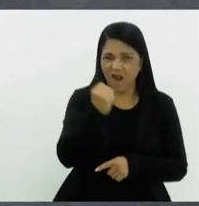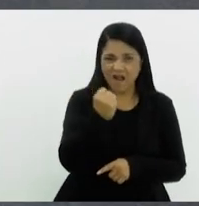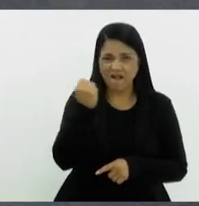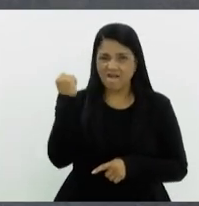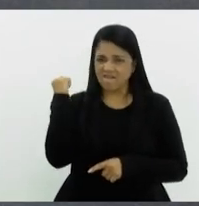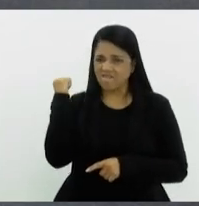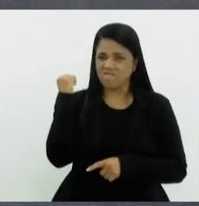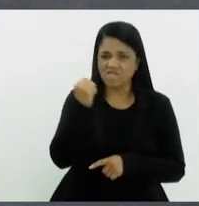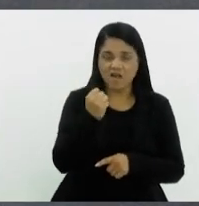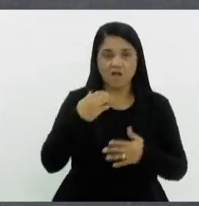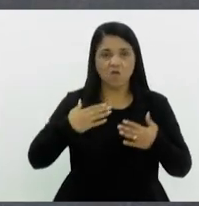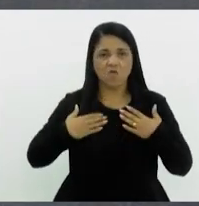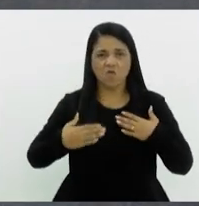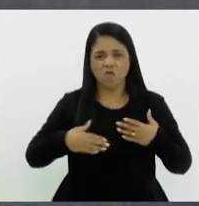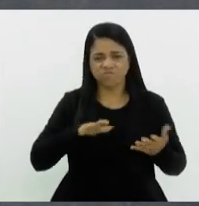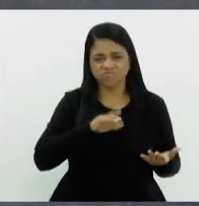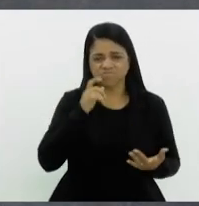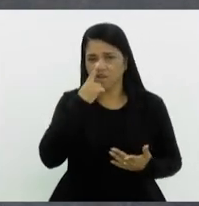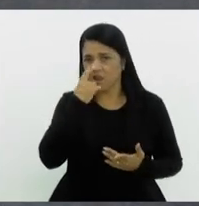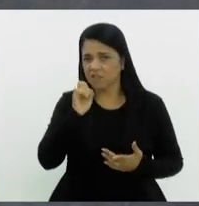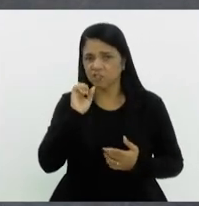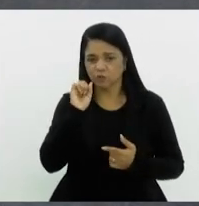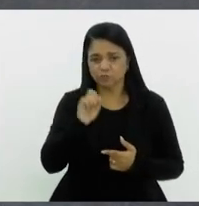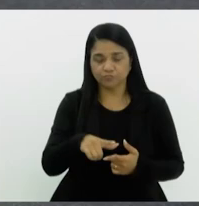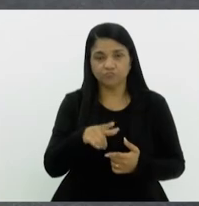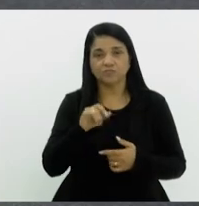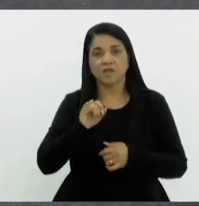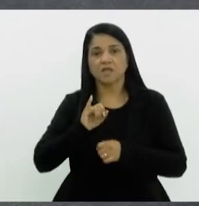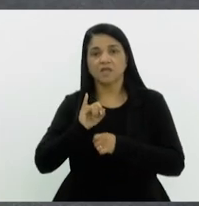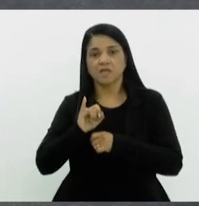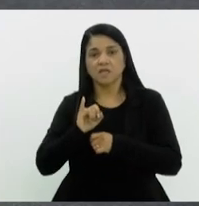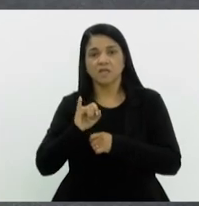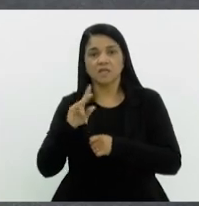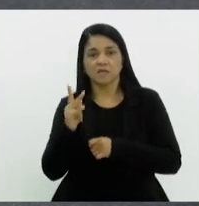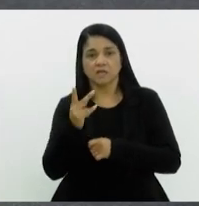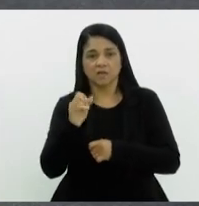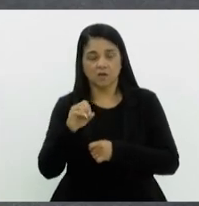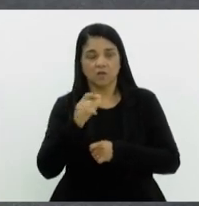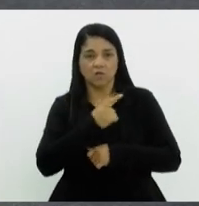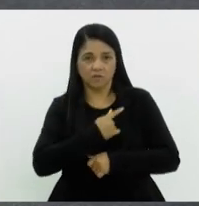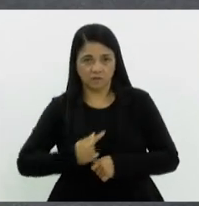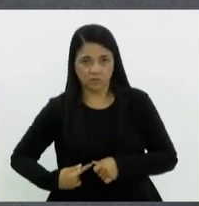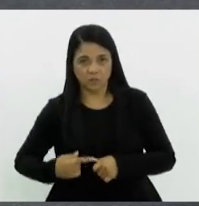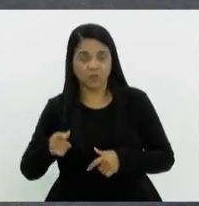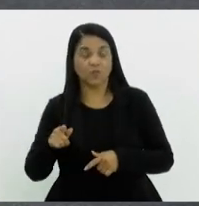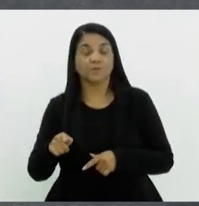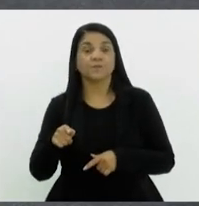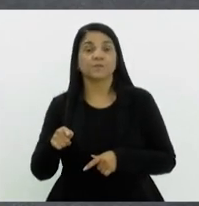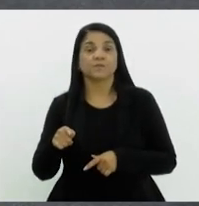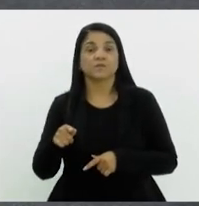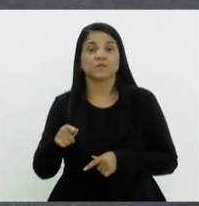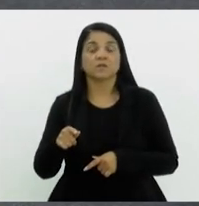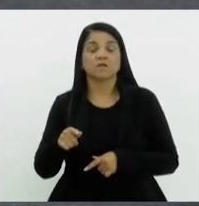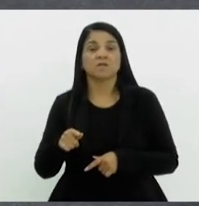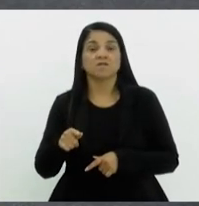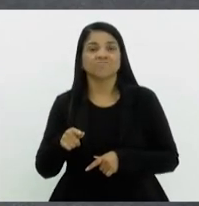jogado numa lixeira na Ilha do Governador, não é um caso isolado. Infelizmente, a gente tem